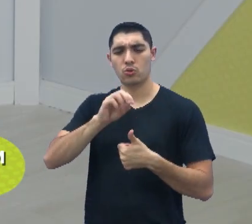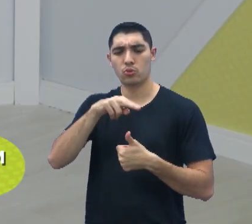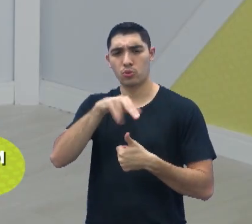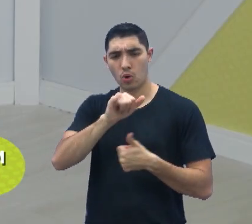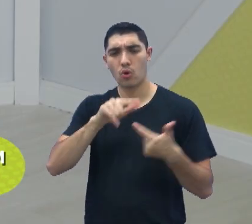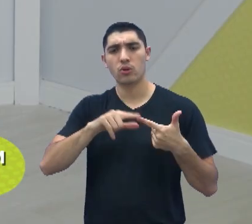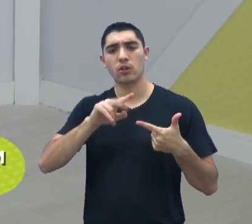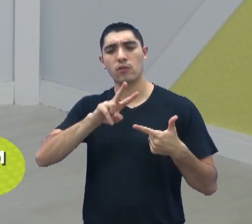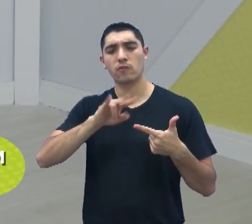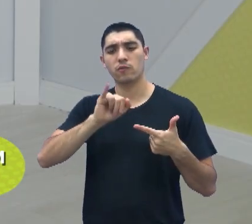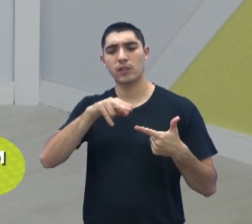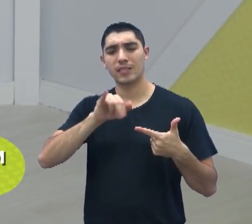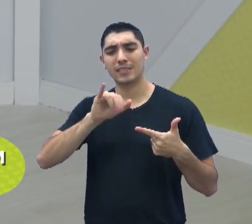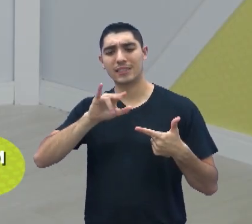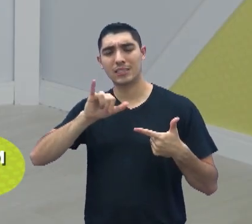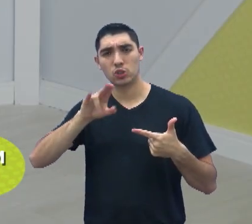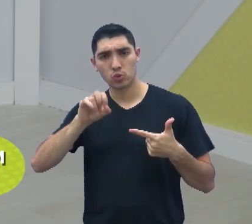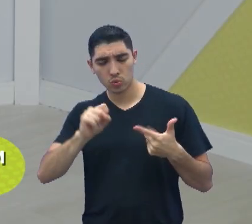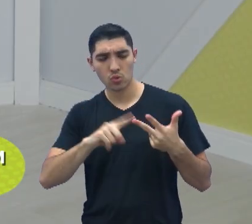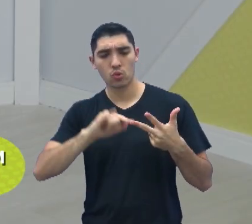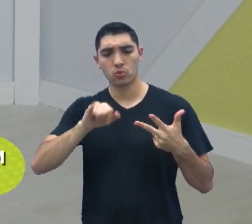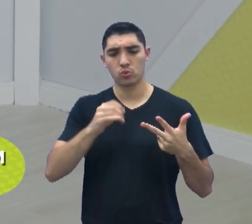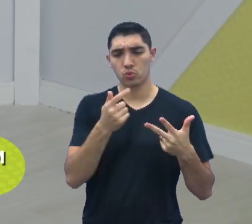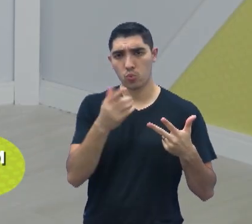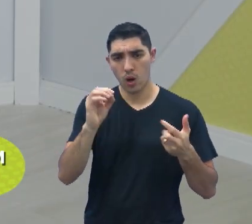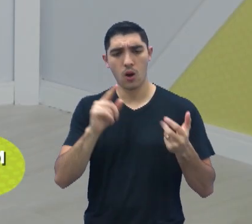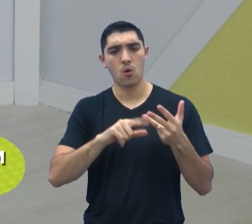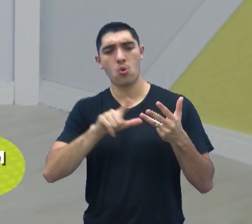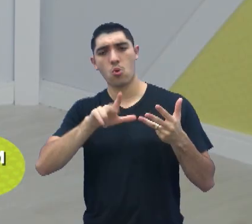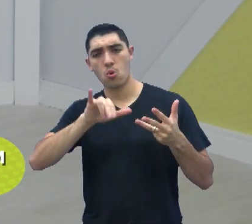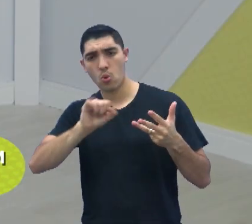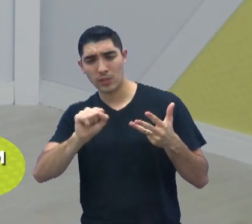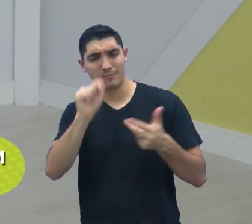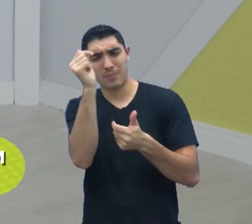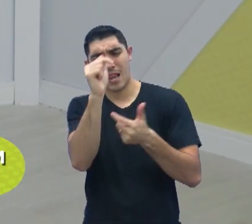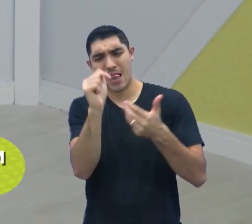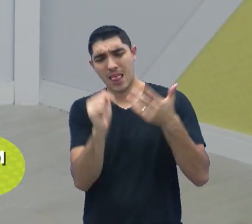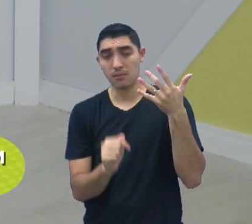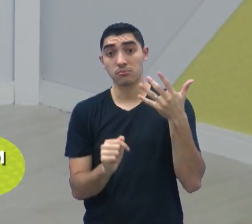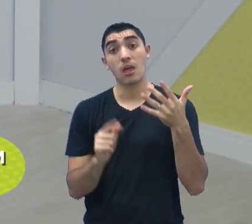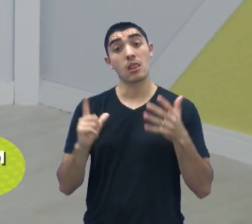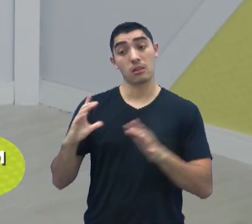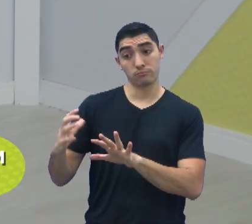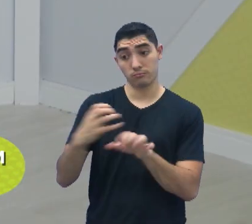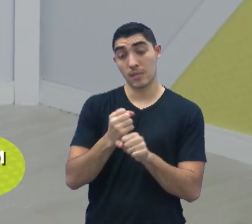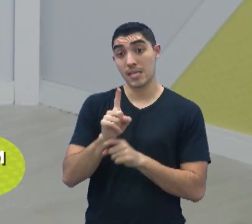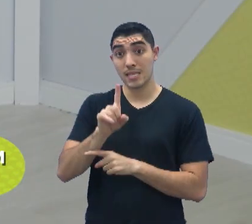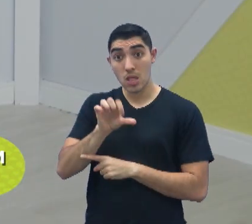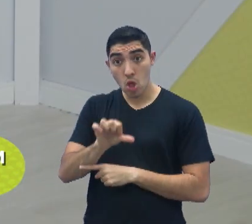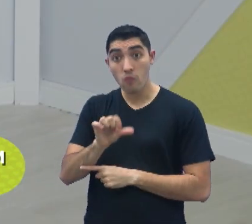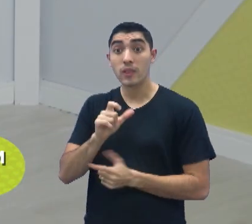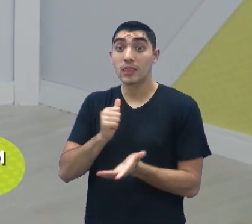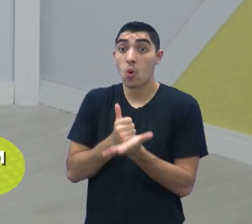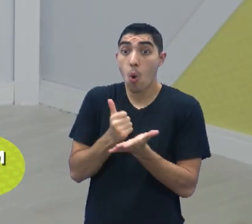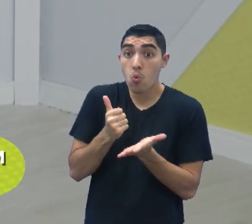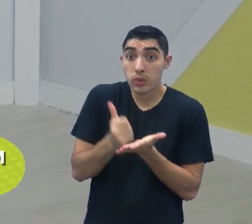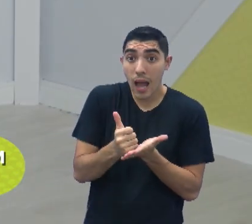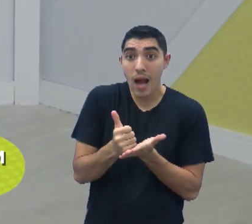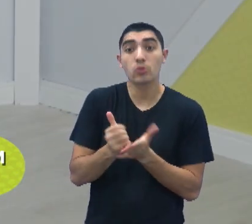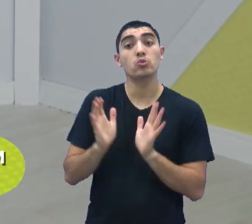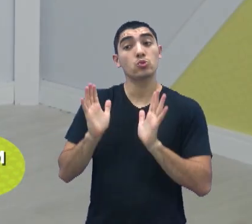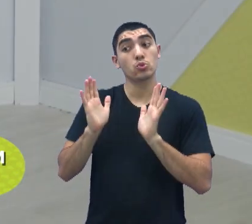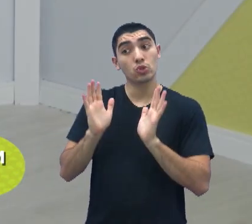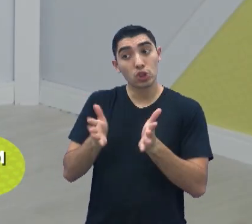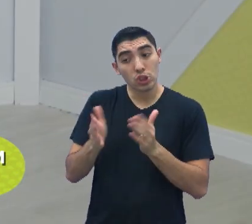Bruno Cardoso, João Lazzarini, Luiz Otávio, enfim, são esses 19 que têm contratos relativamente mais curtos, que era mais ou menos prevendo aí a